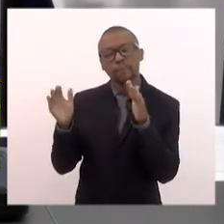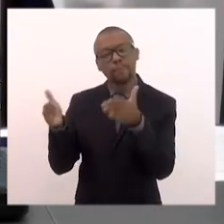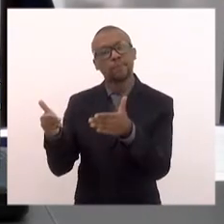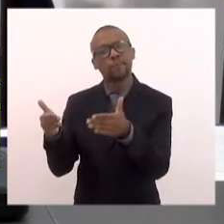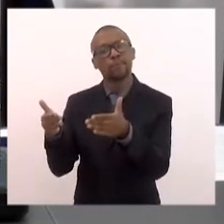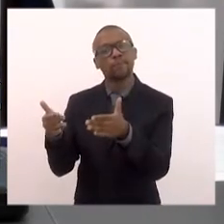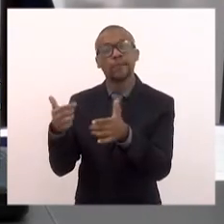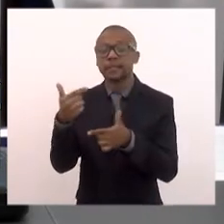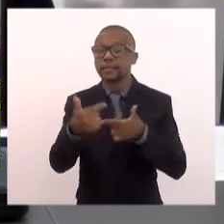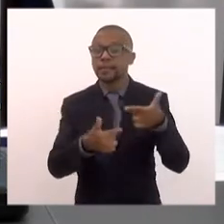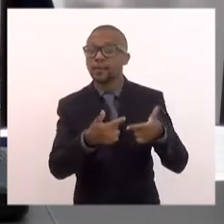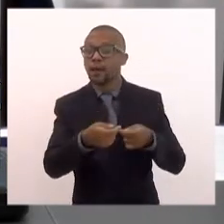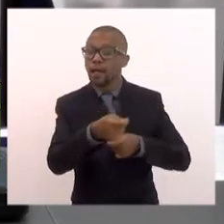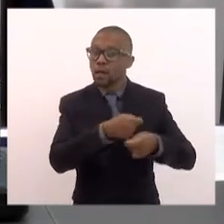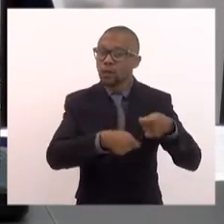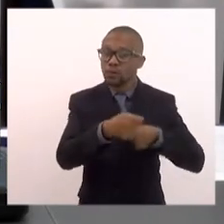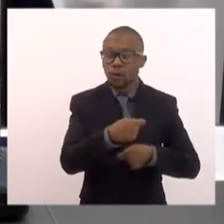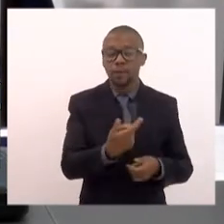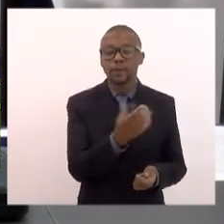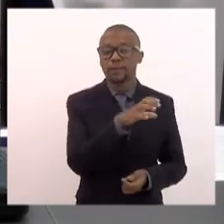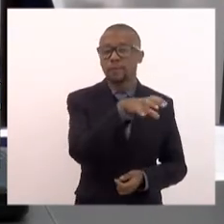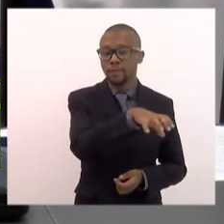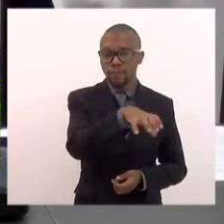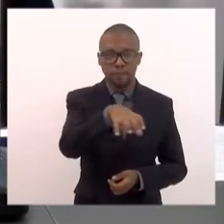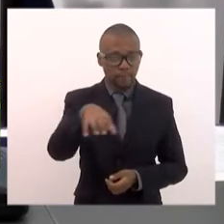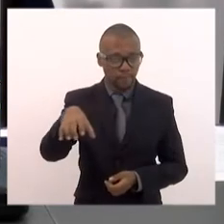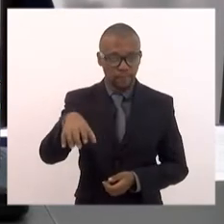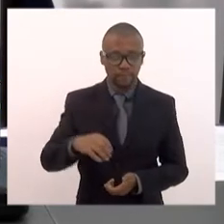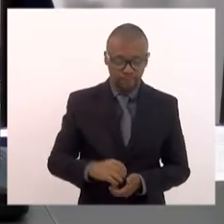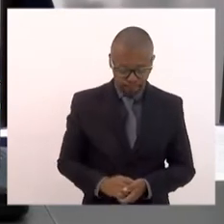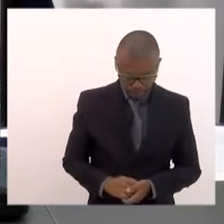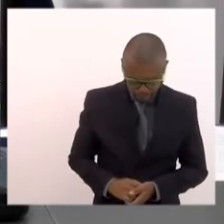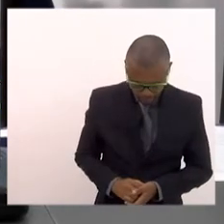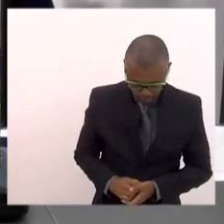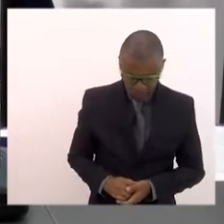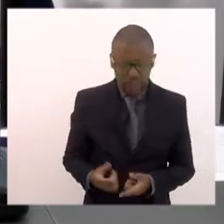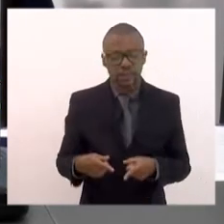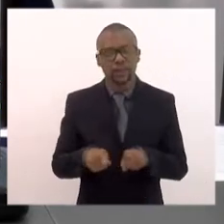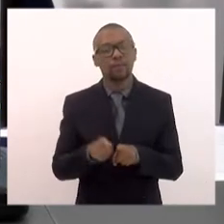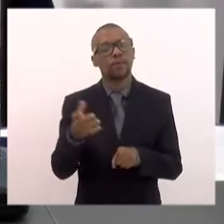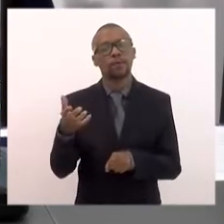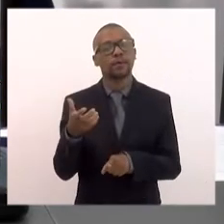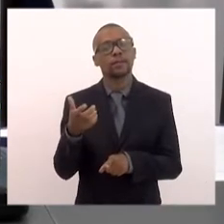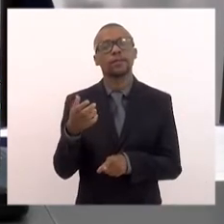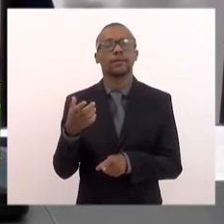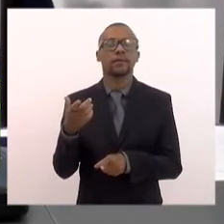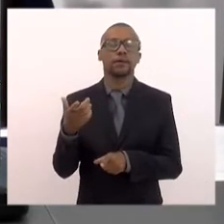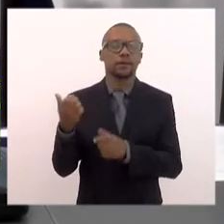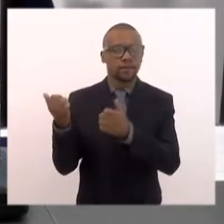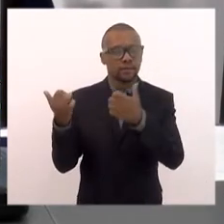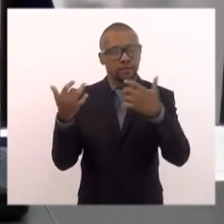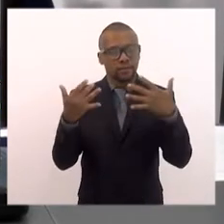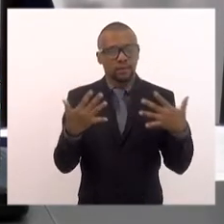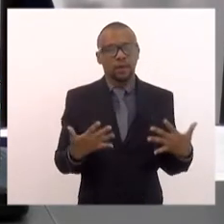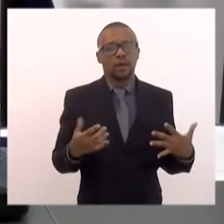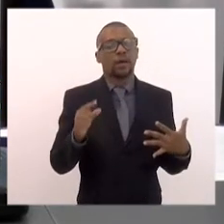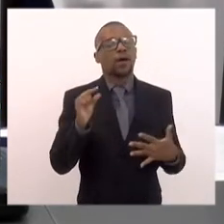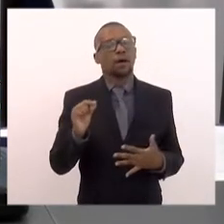atividades econômicas desses setores. Né, desses setores. Também queria ainda mencionar